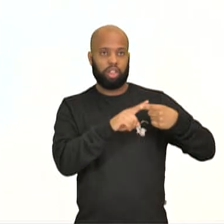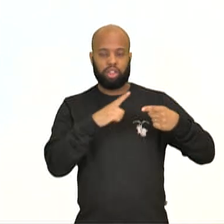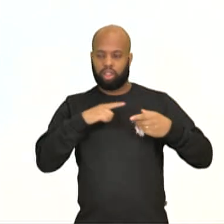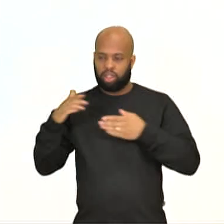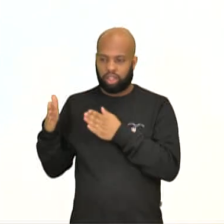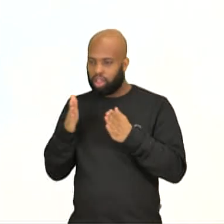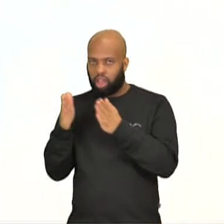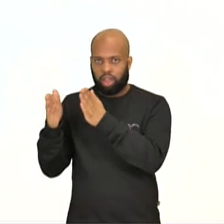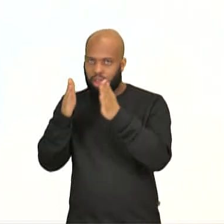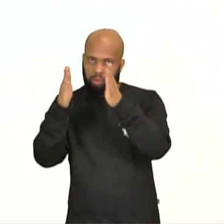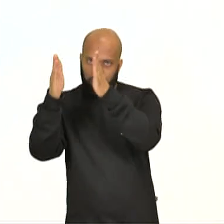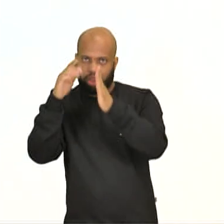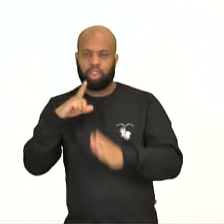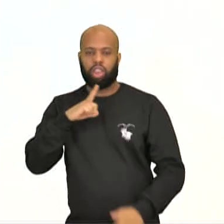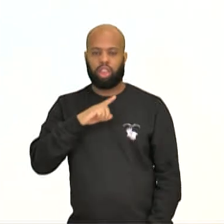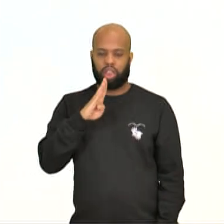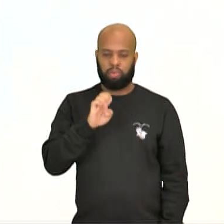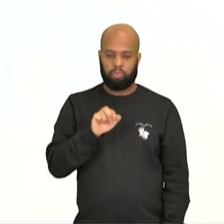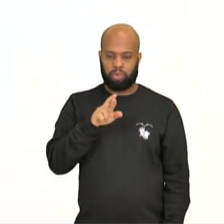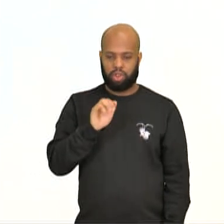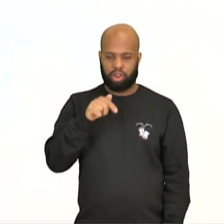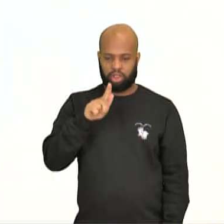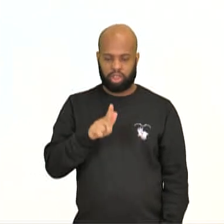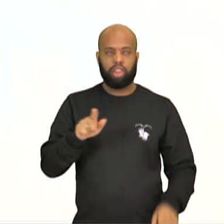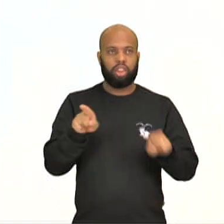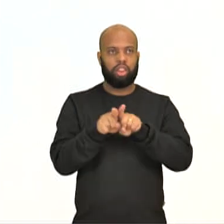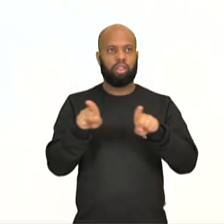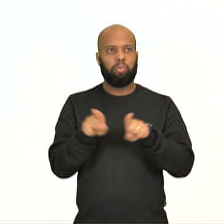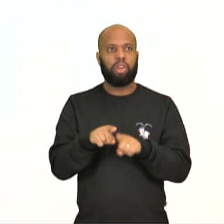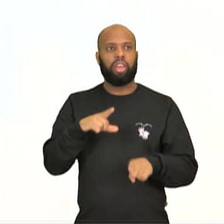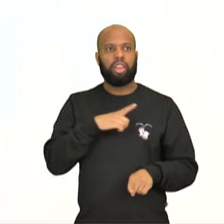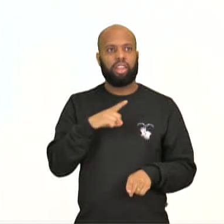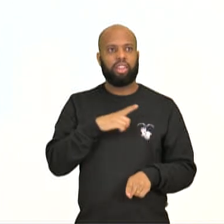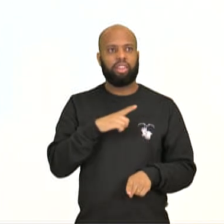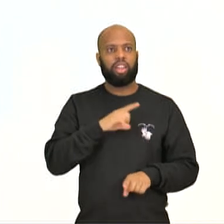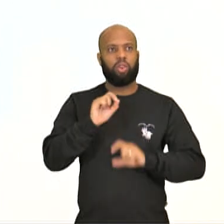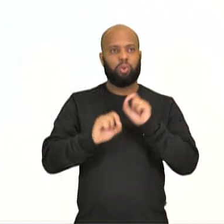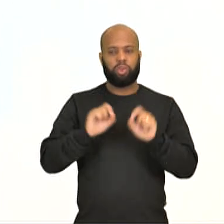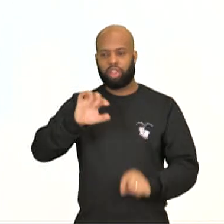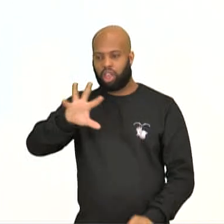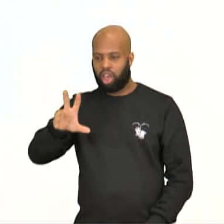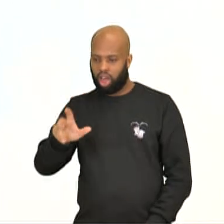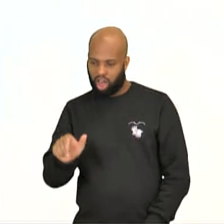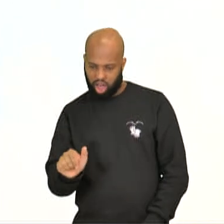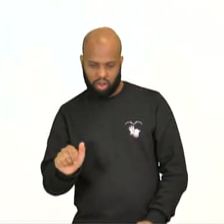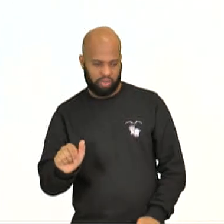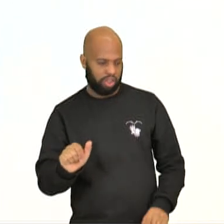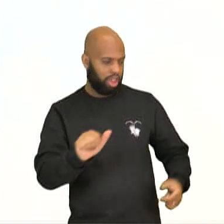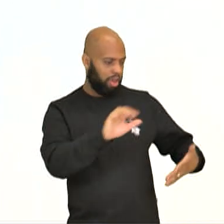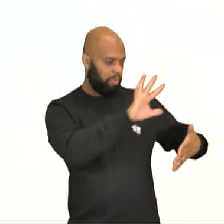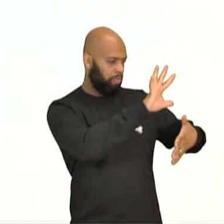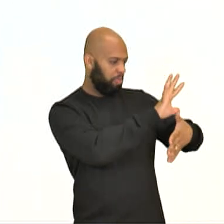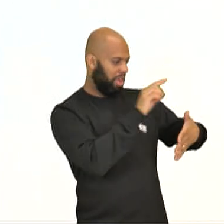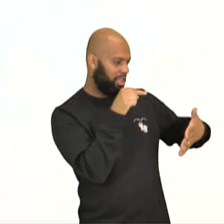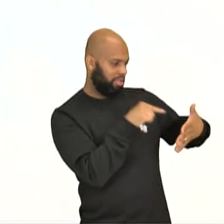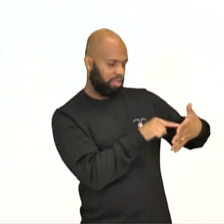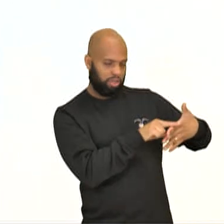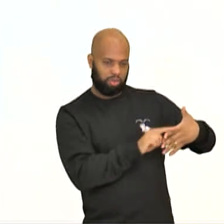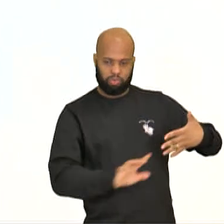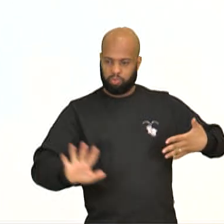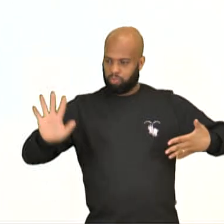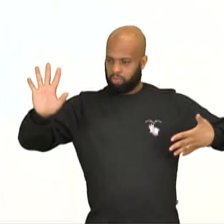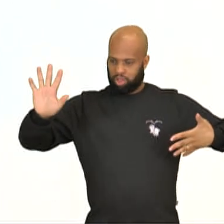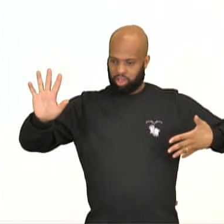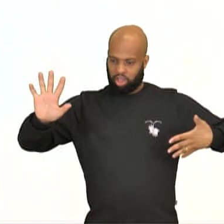Bering, a segunda, a rota malaio-polinésia e a terceira, África-Brasil. As principais diferenças entre elas